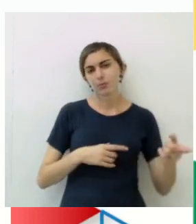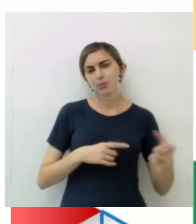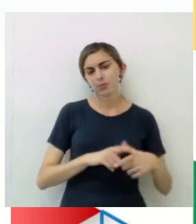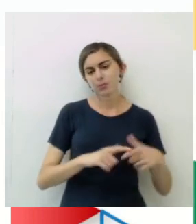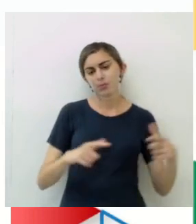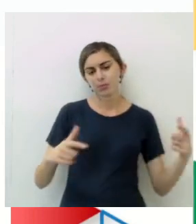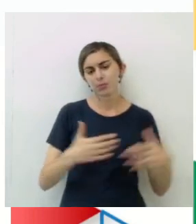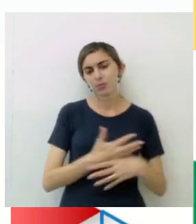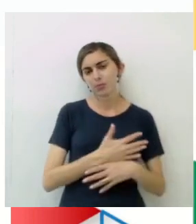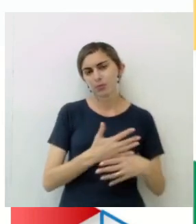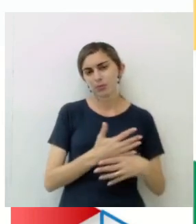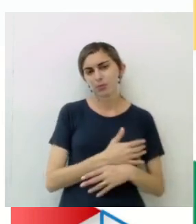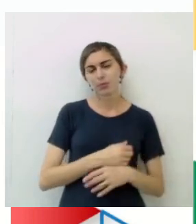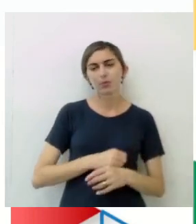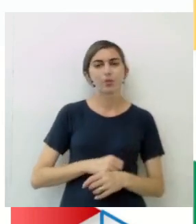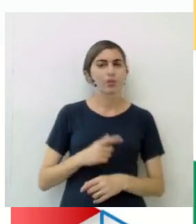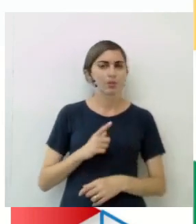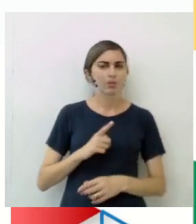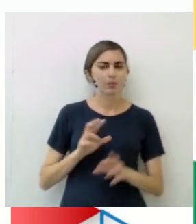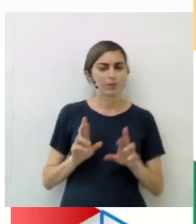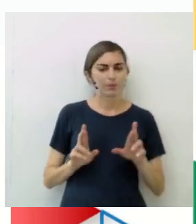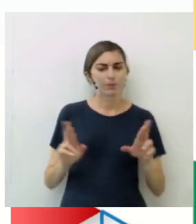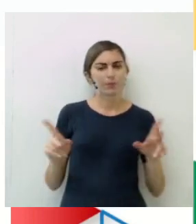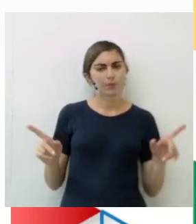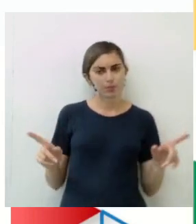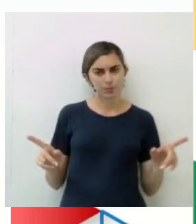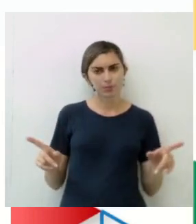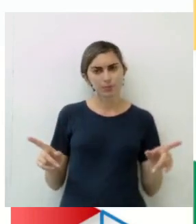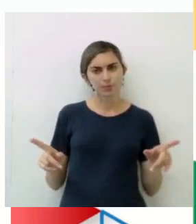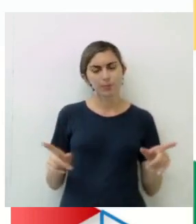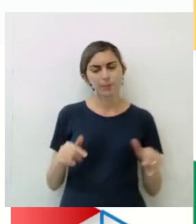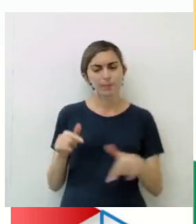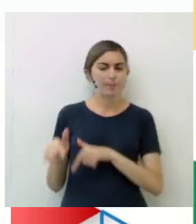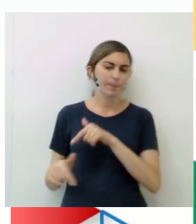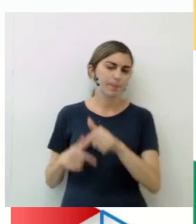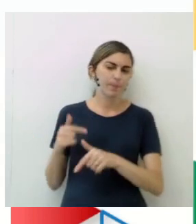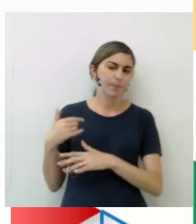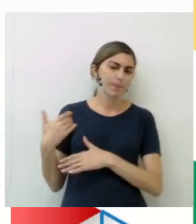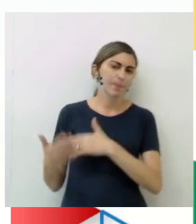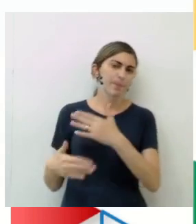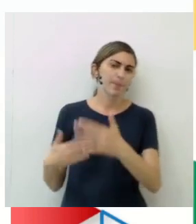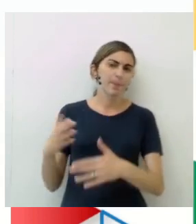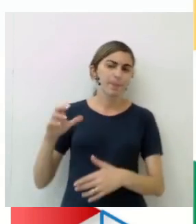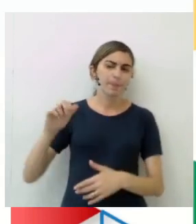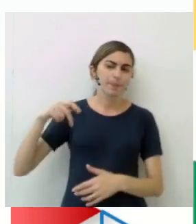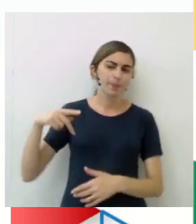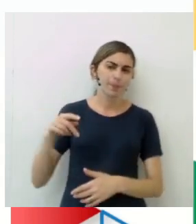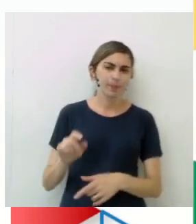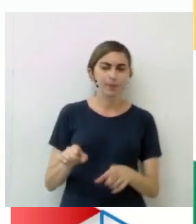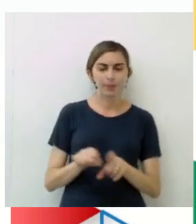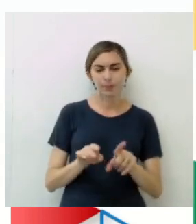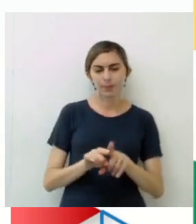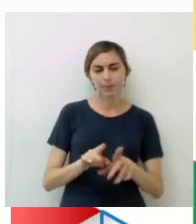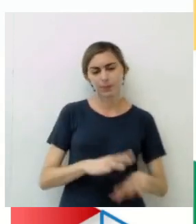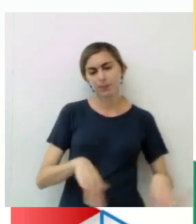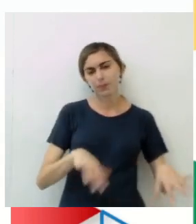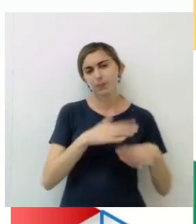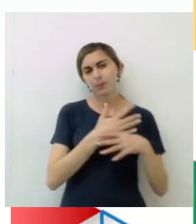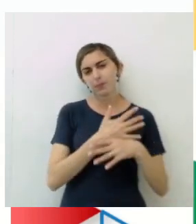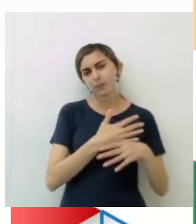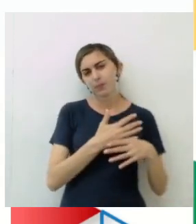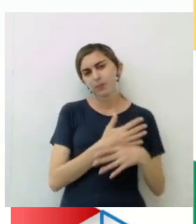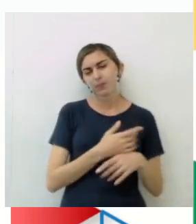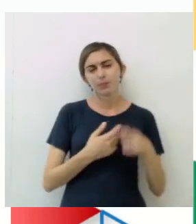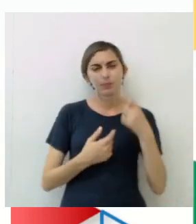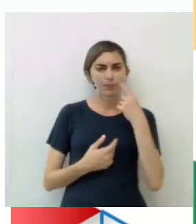grandes cidades. E a gente tem uma diferenciação entre as atividades desenvolvidas no campo e também na cidade. Então